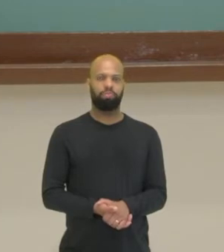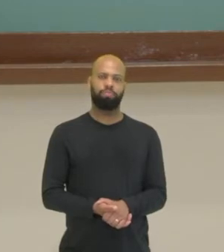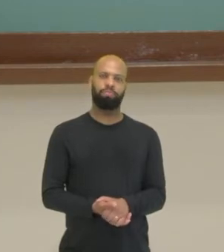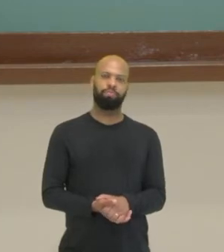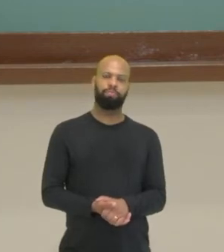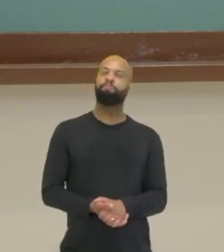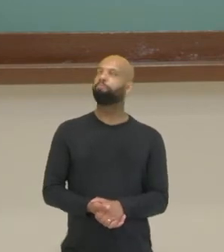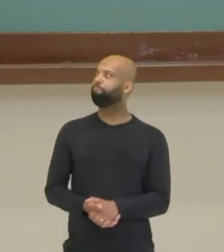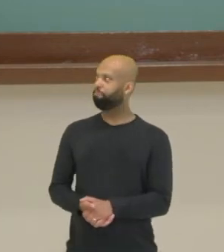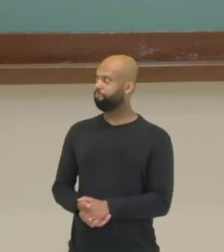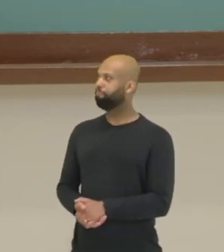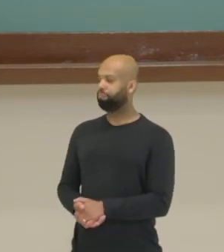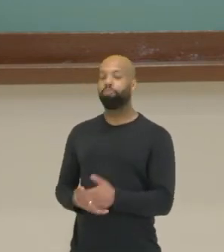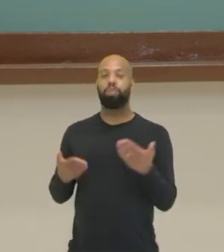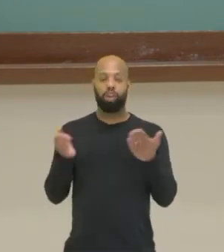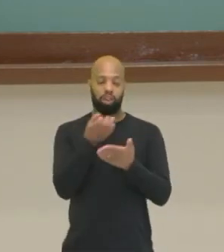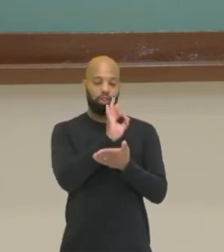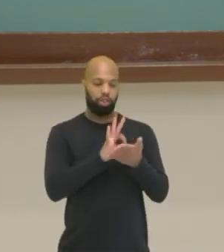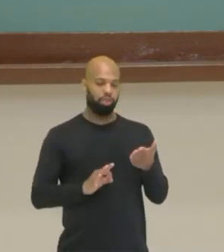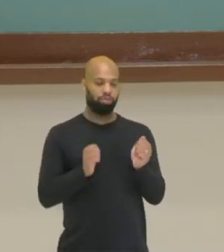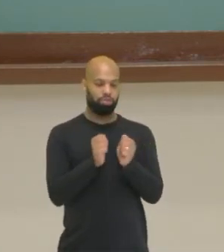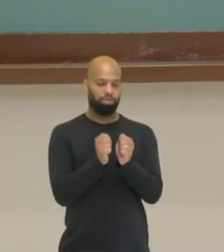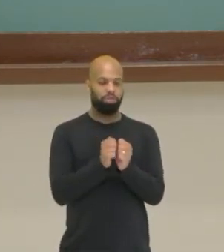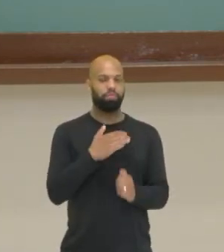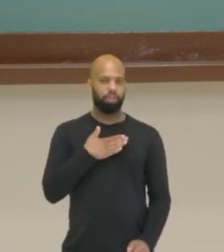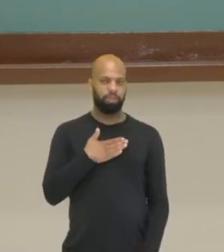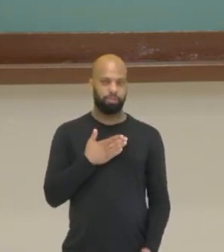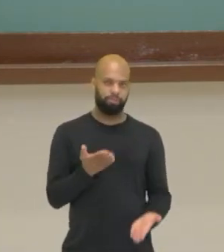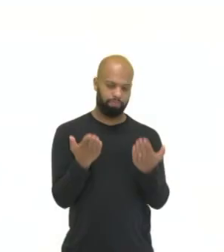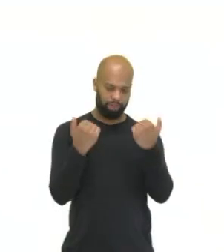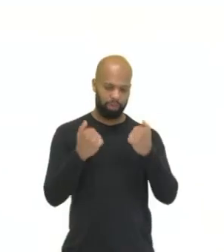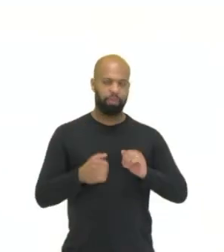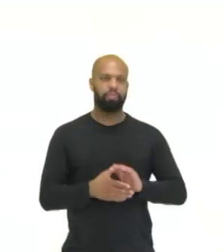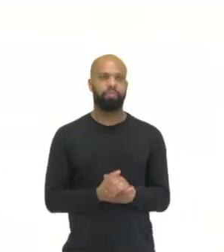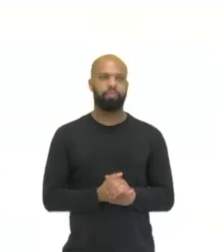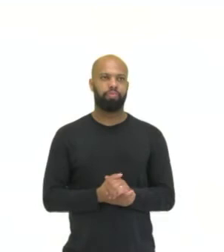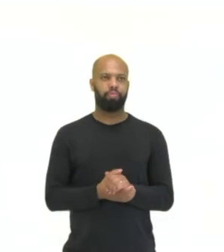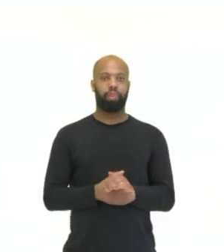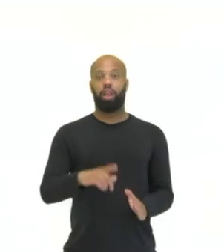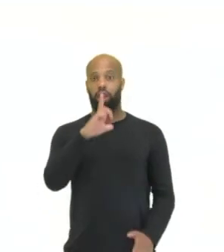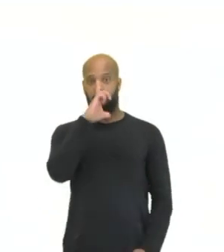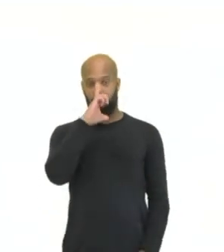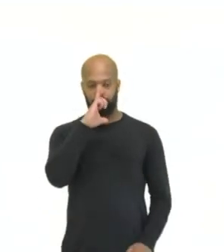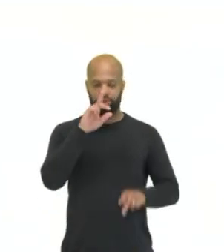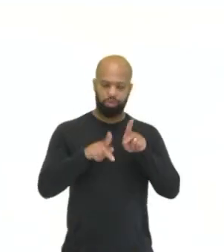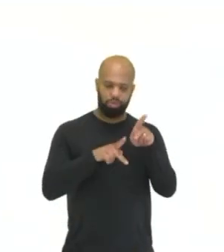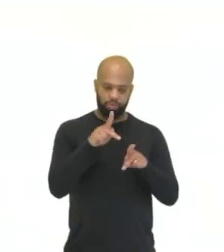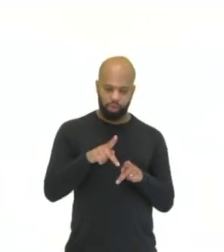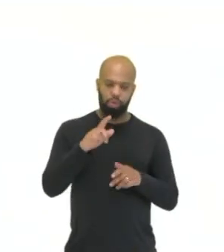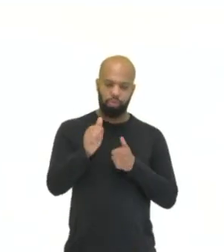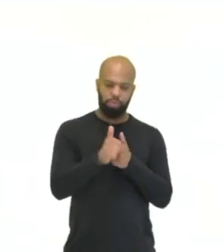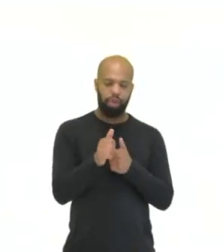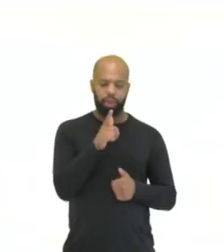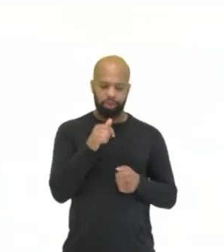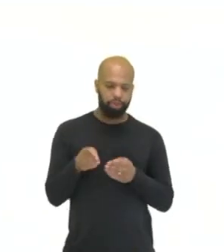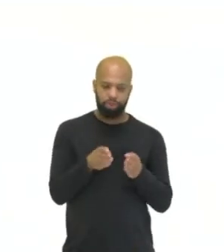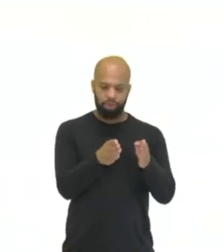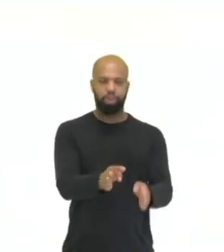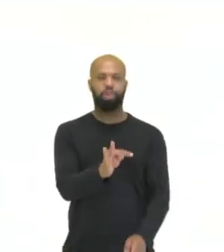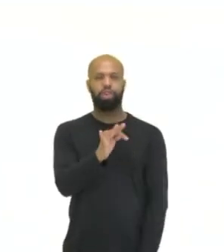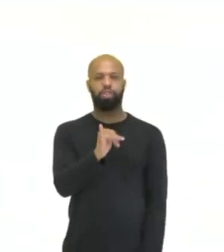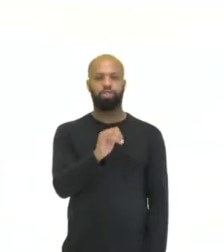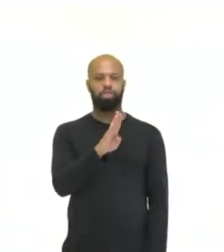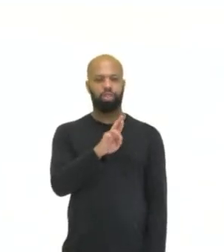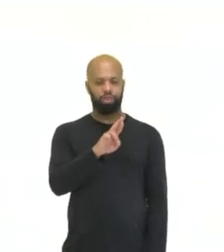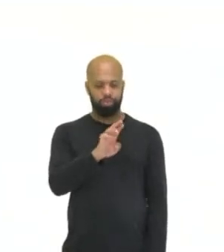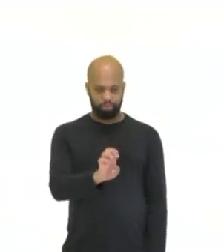Voltei, galerinha. Bora lá corrigir as comigo? Vamos juntos. Os latinos que habitavam as margens do rio Tibre uniram, sim, Liga das